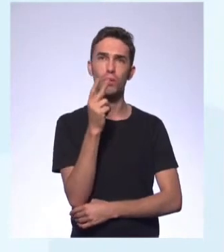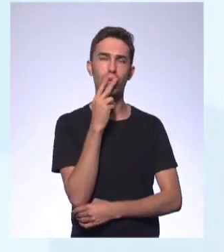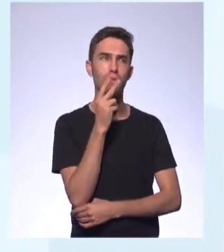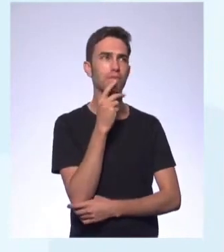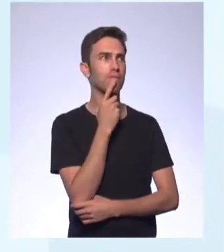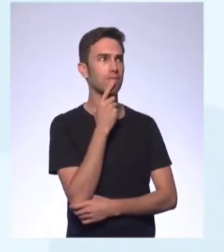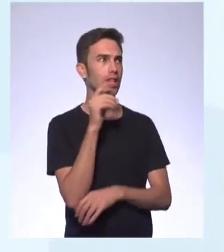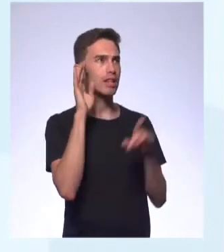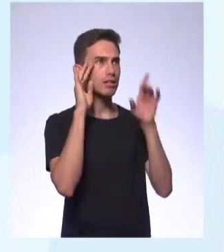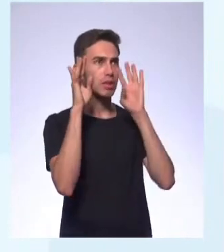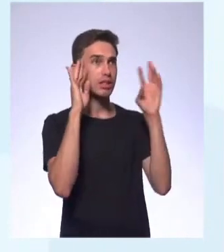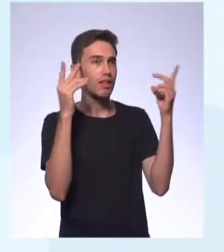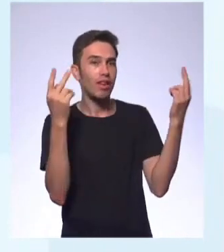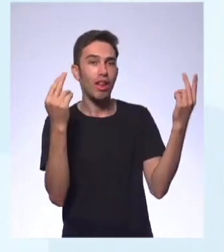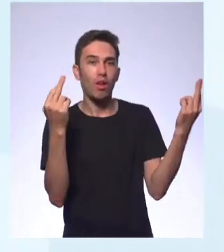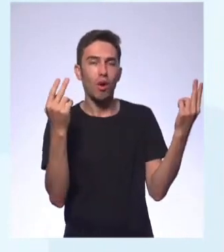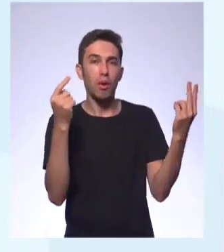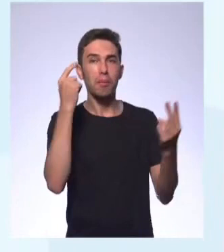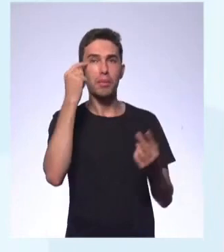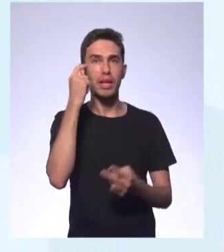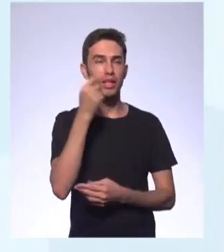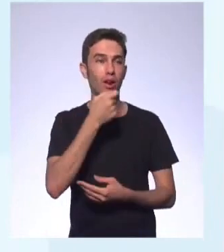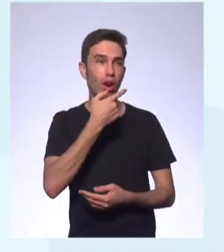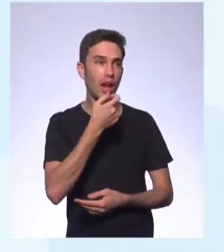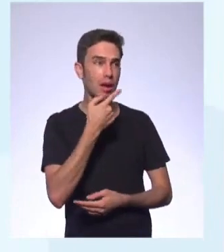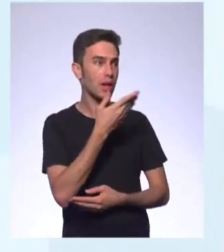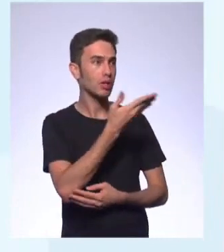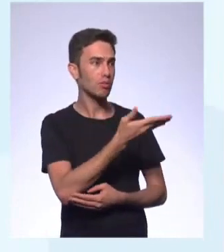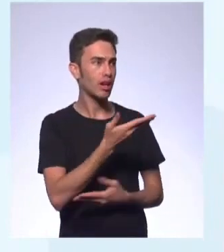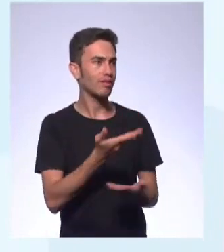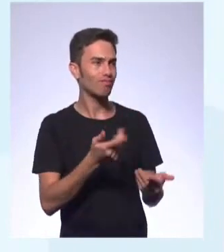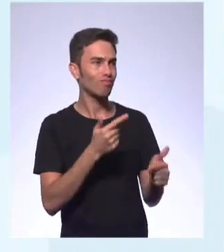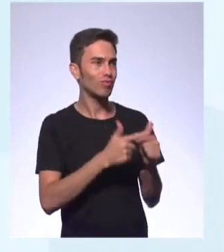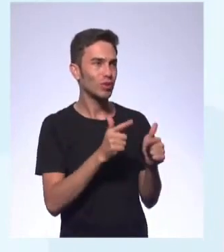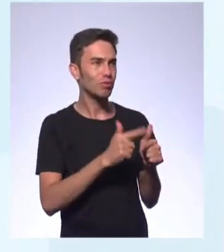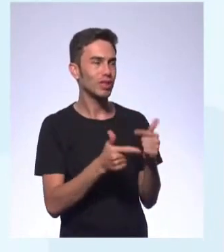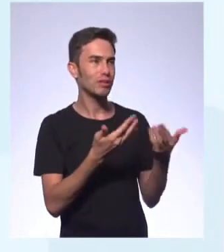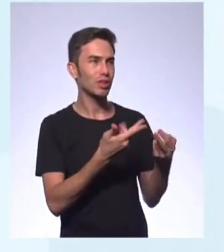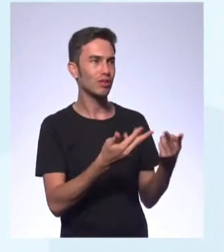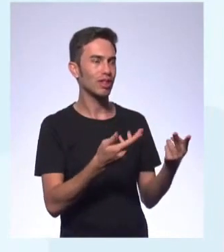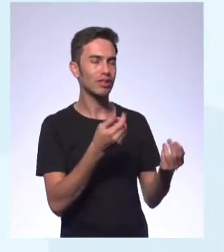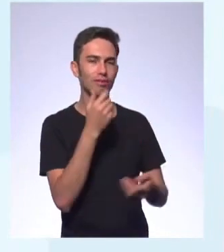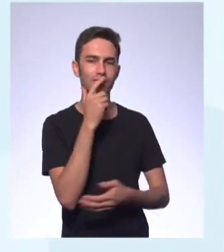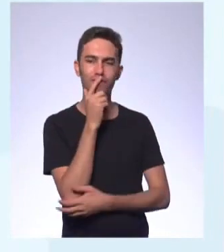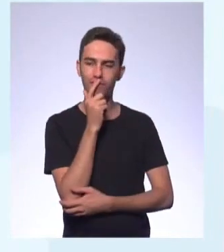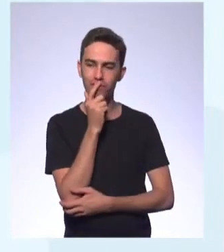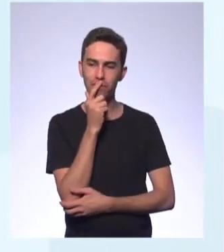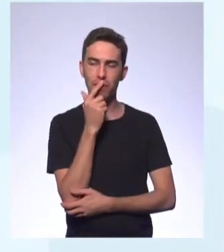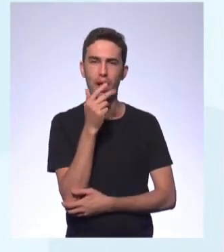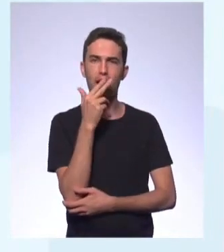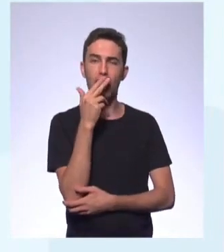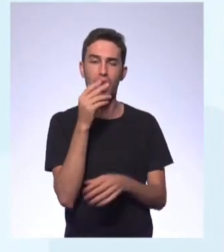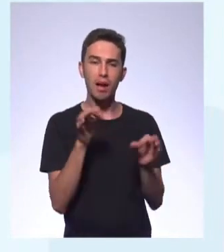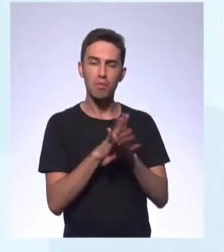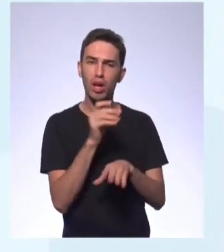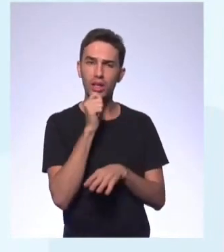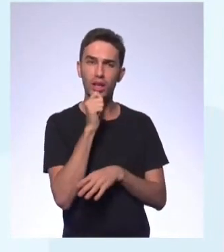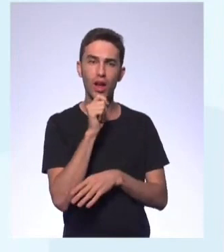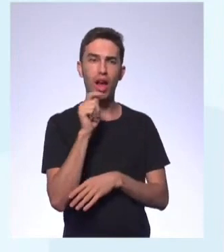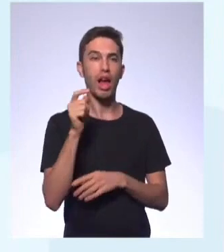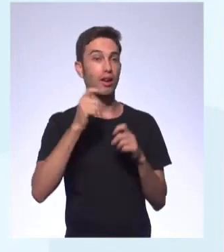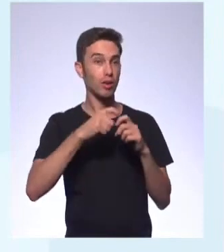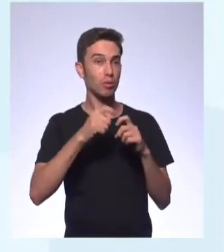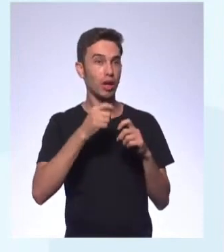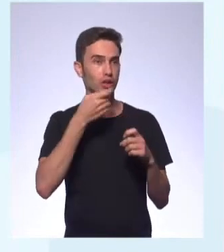pensavam numa mesma coisa, em encontrar remédio para um tão deplorável estado de coisas. Mal acabavam de fumar, Ponciano